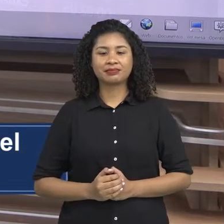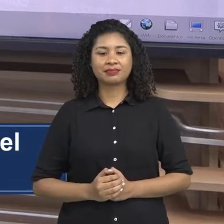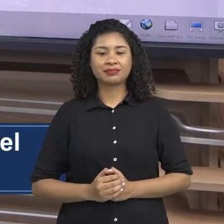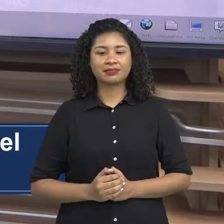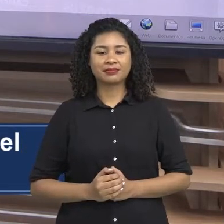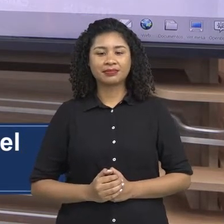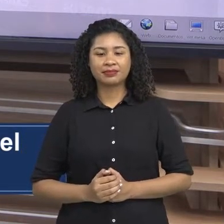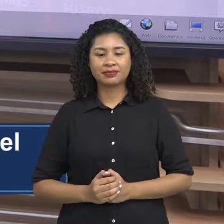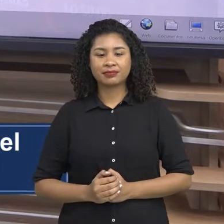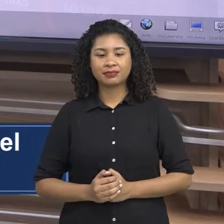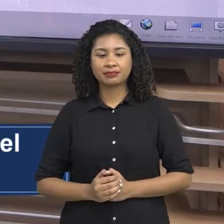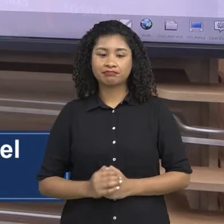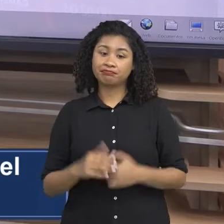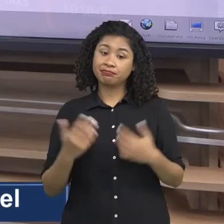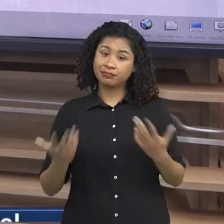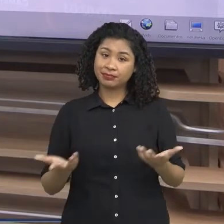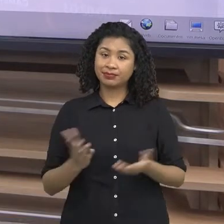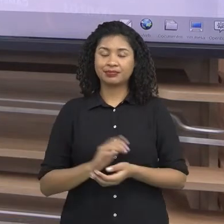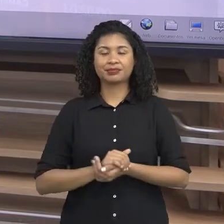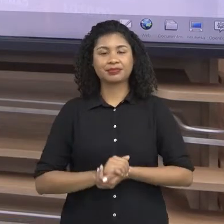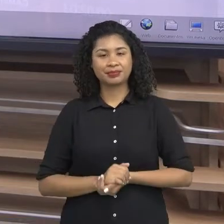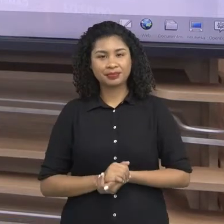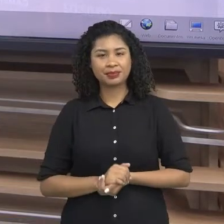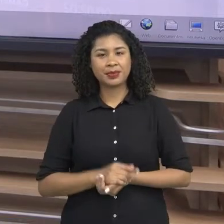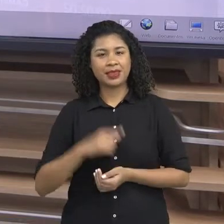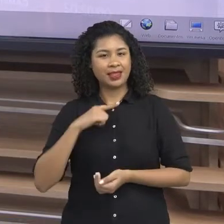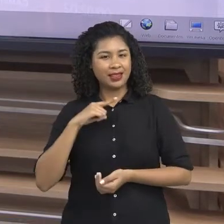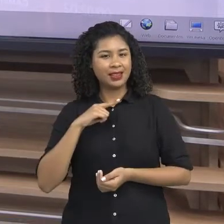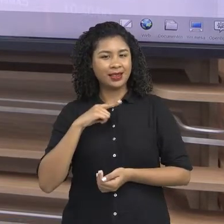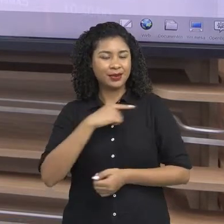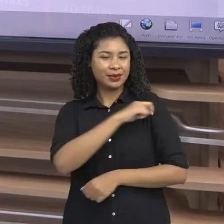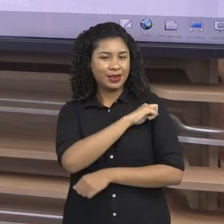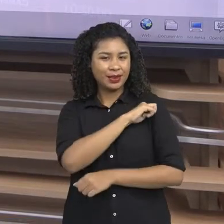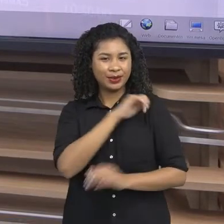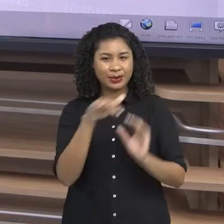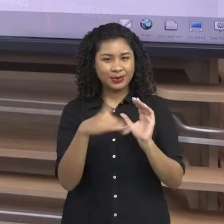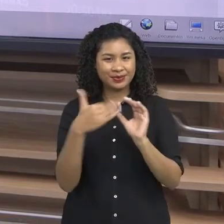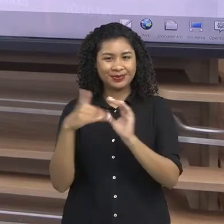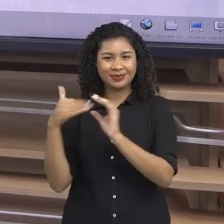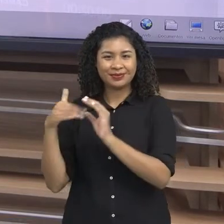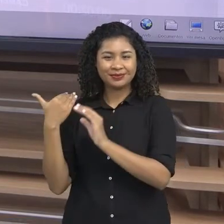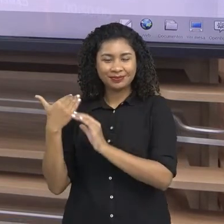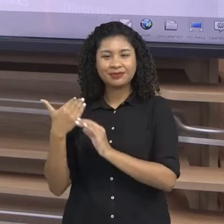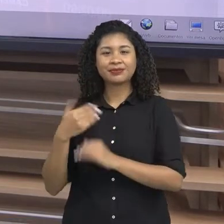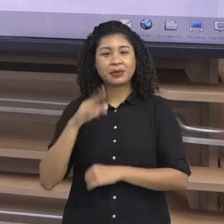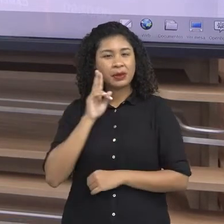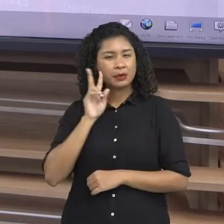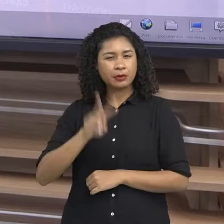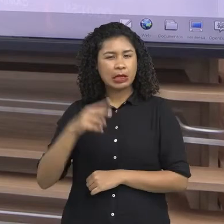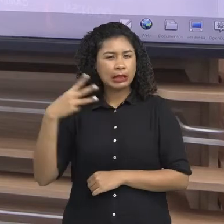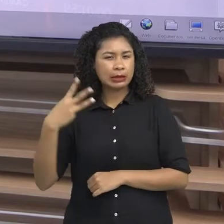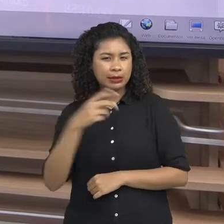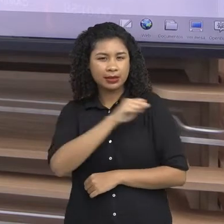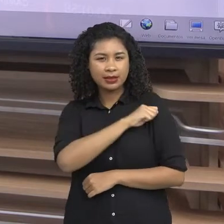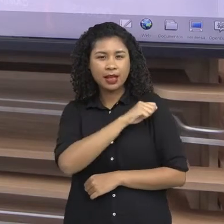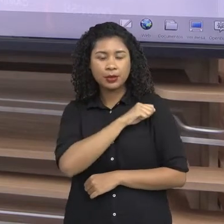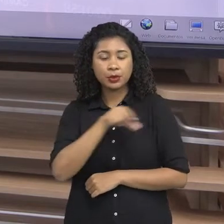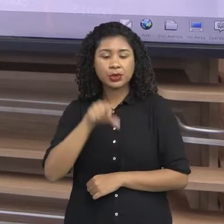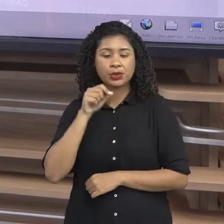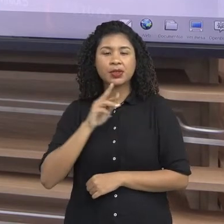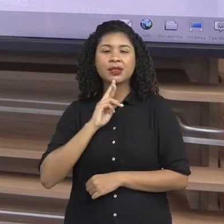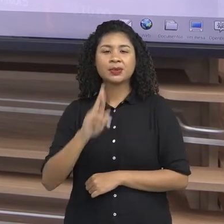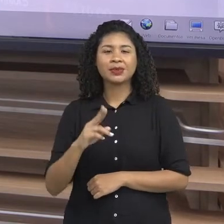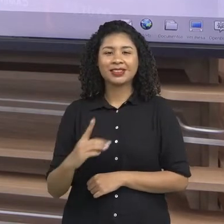antidiurético. Bom, né, então nós temos aí a participação dos nossos alunos, vimos aí três alunos que marcaram a alternativa